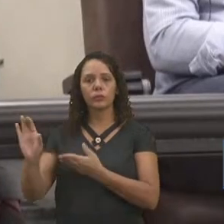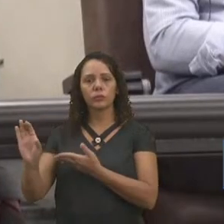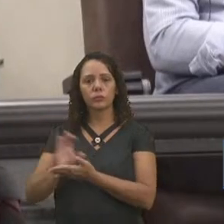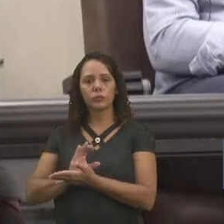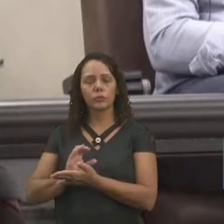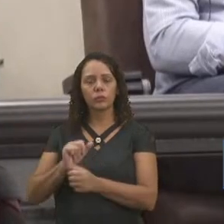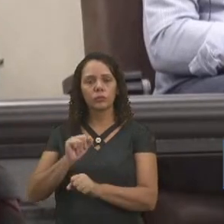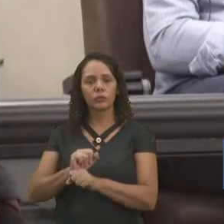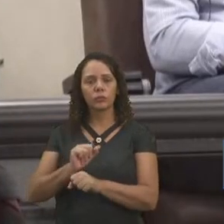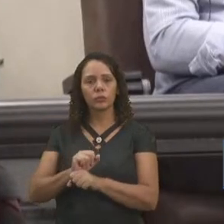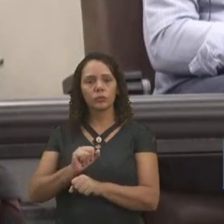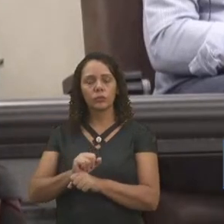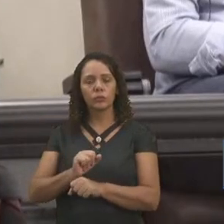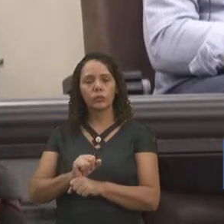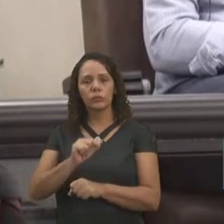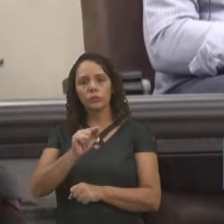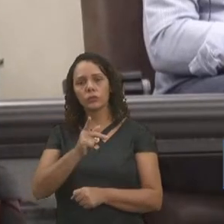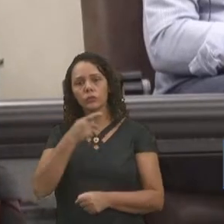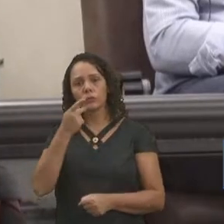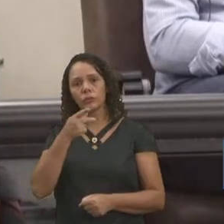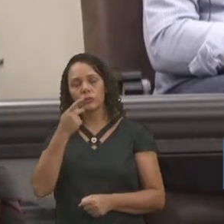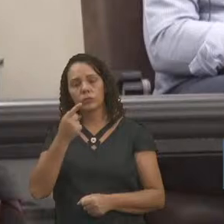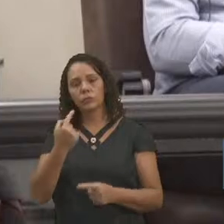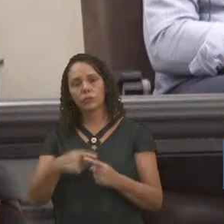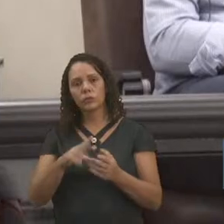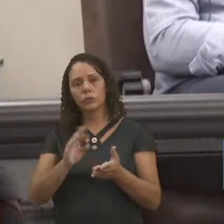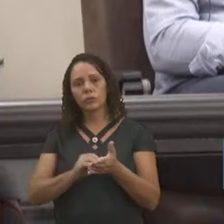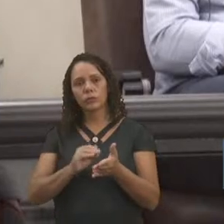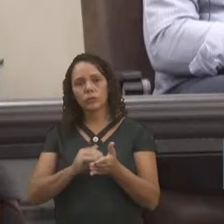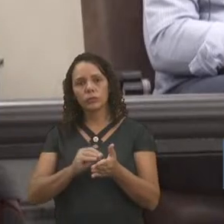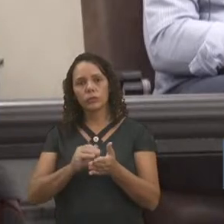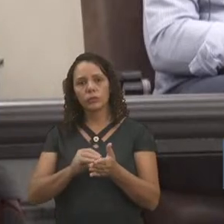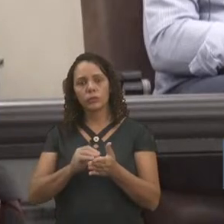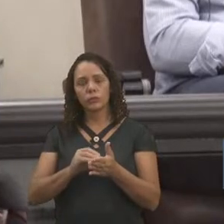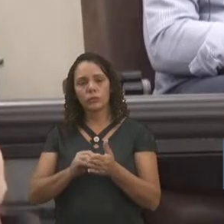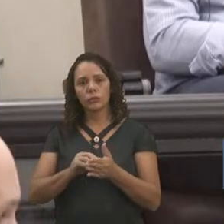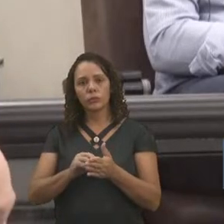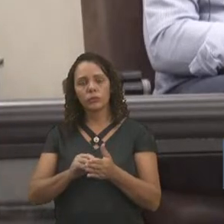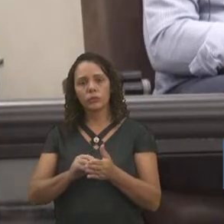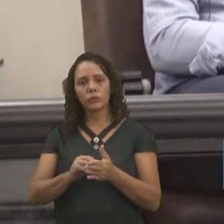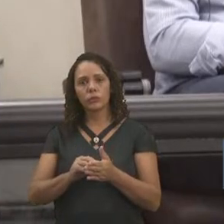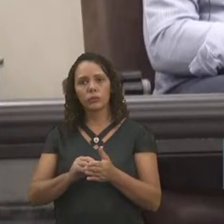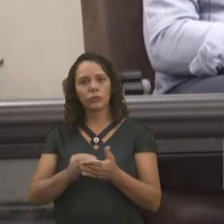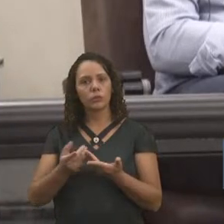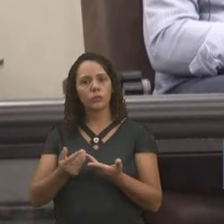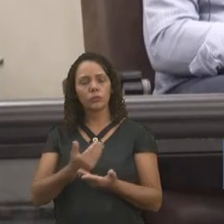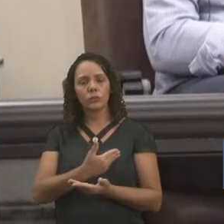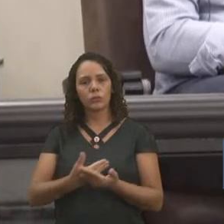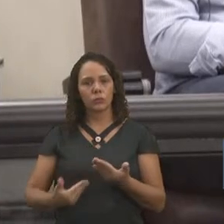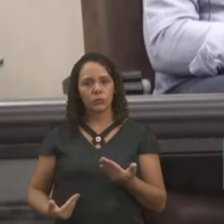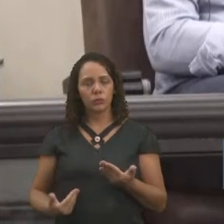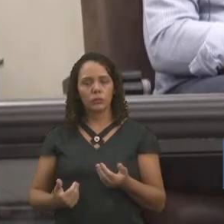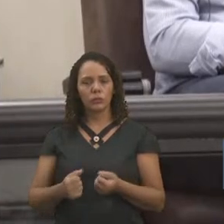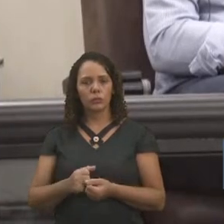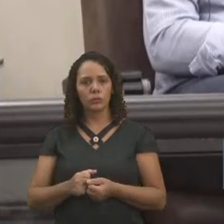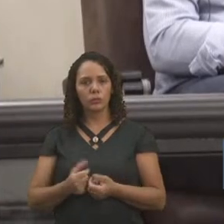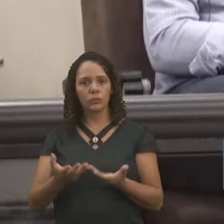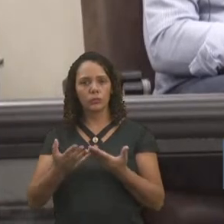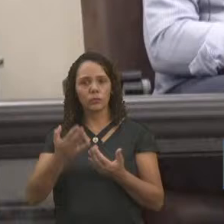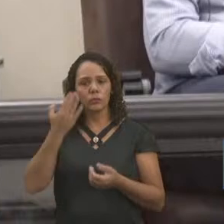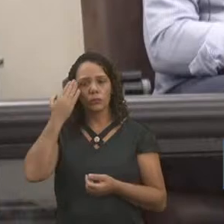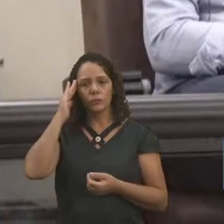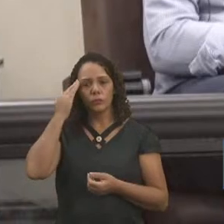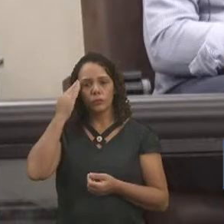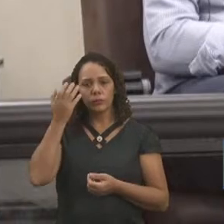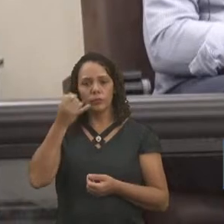E o senhor mesmo falou que foi por uma falta de eficiência política, né, dos governantes. Eu gostaria de